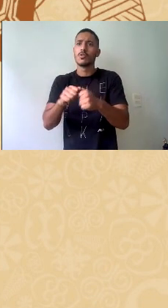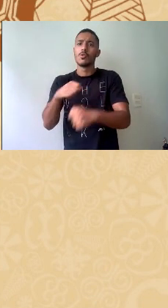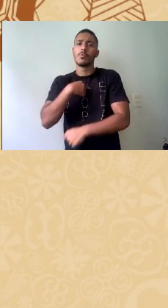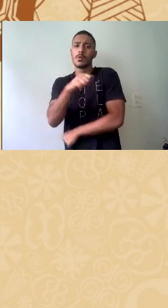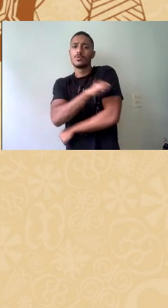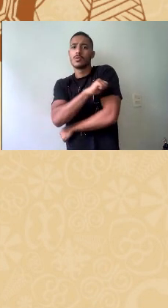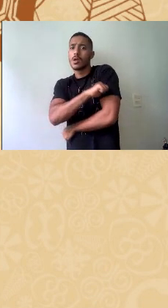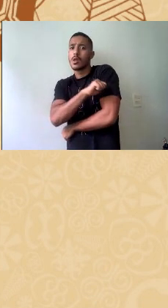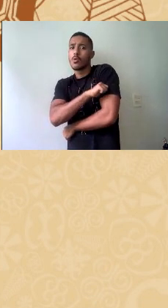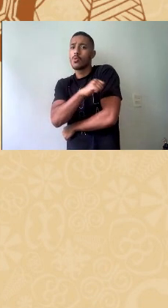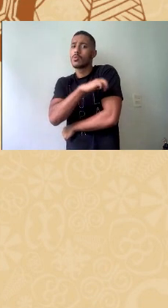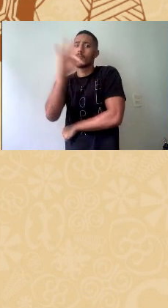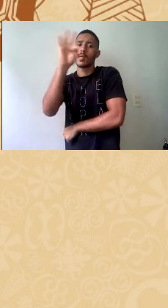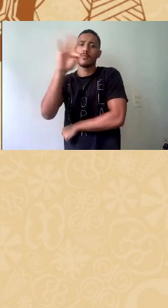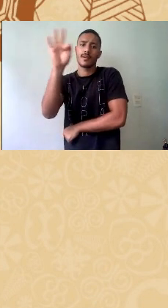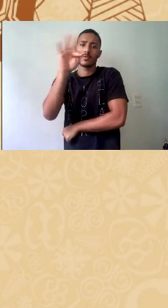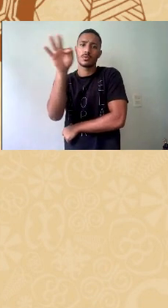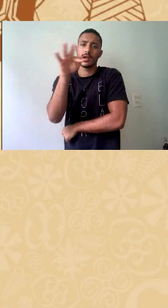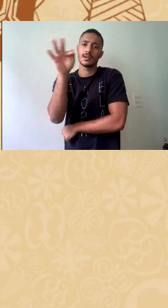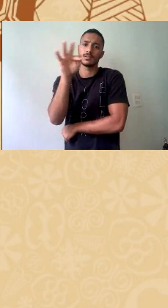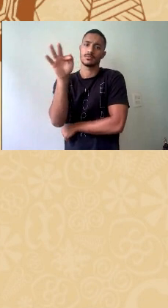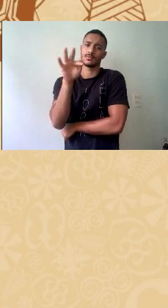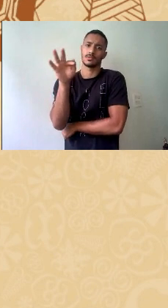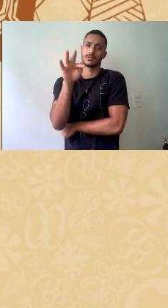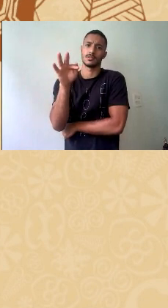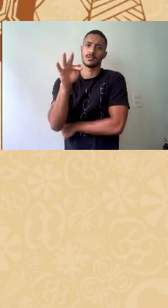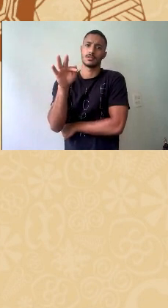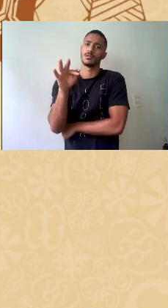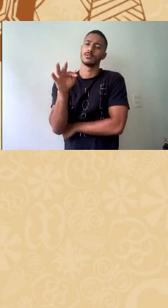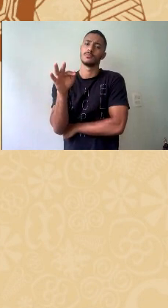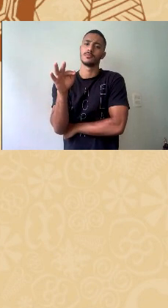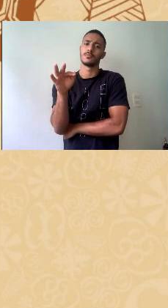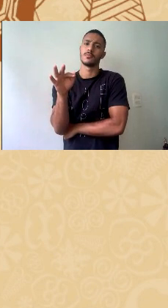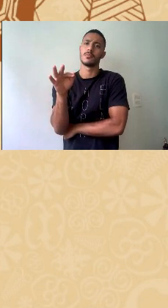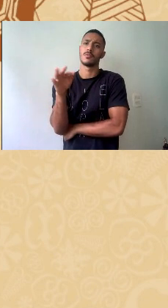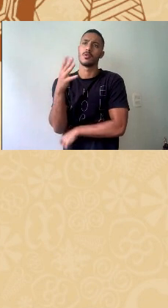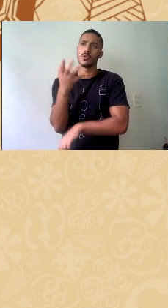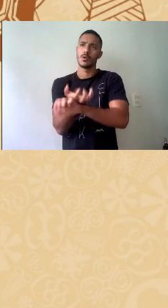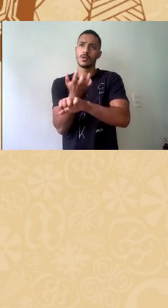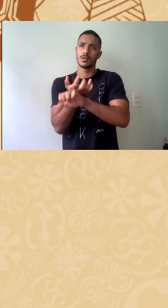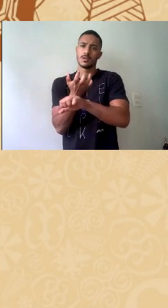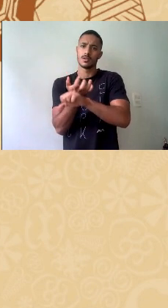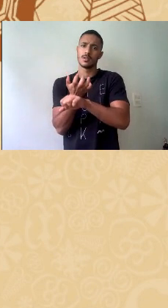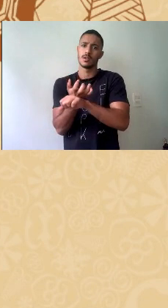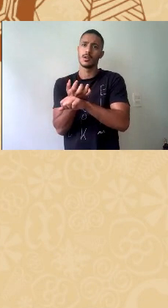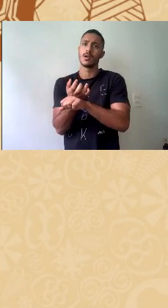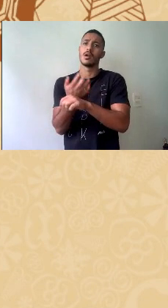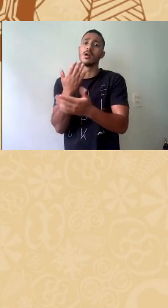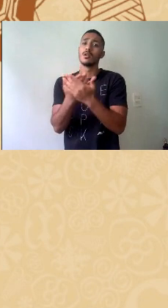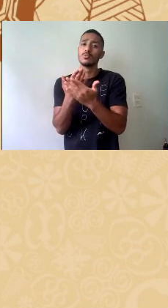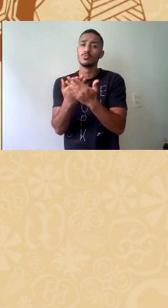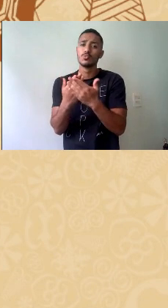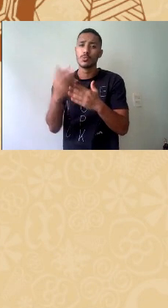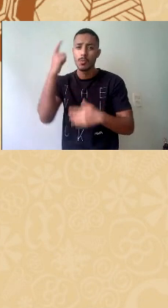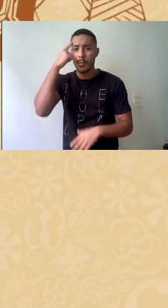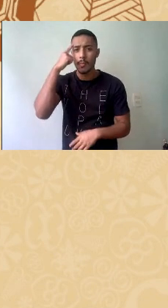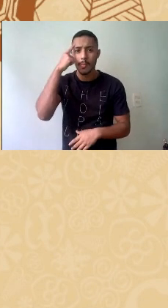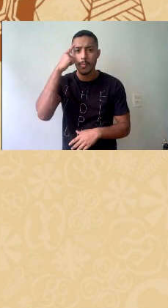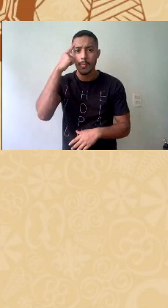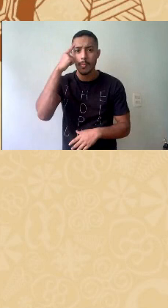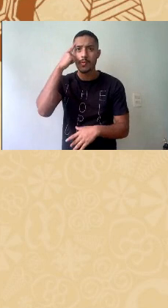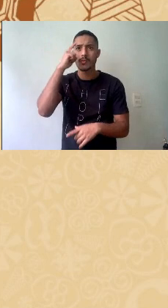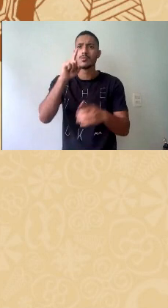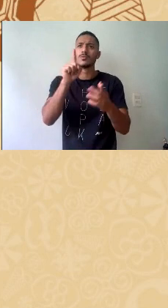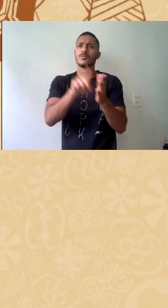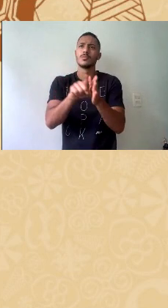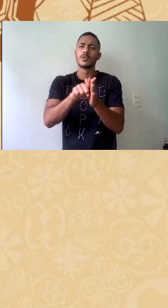longo de uma certa disciplina, eles estudam, pensam, assim, eu estou preocupado menos com